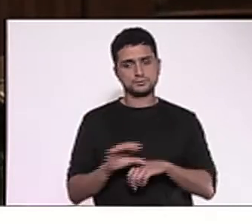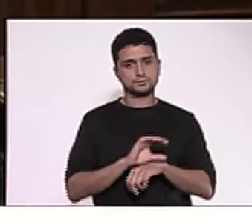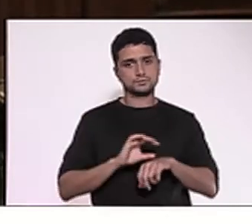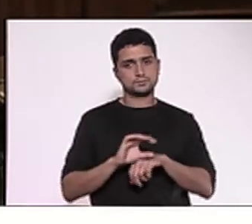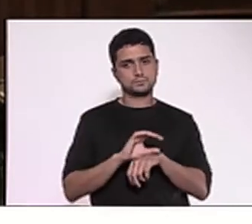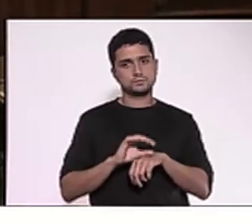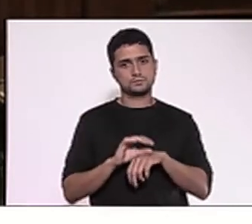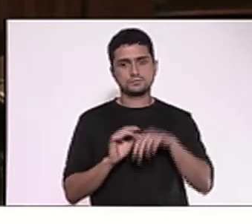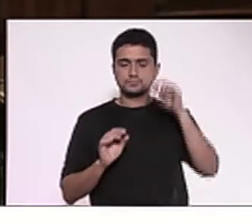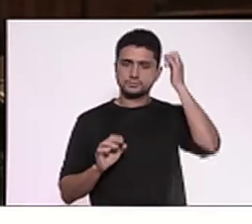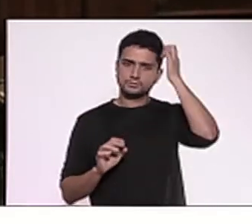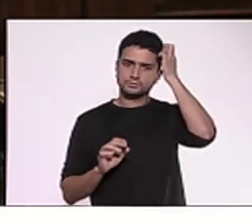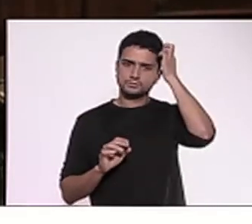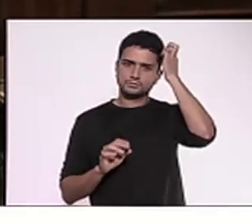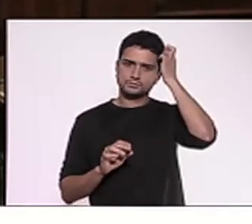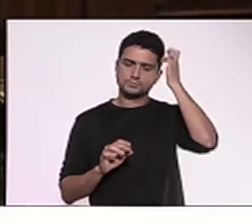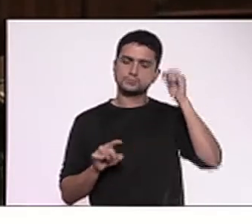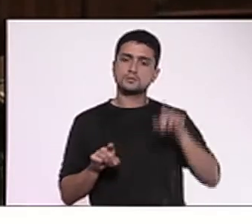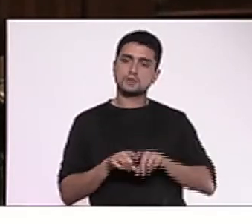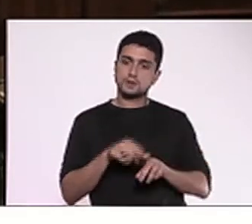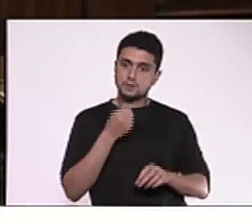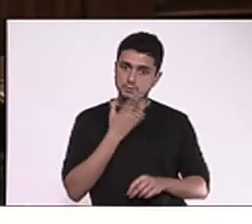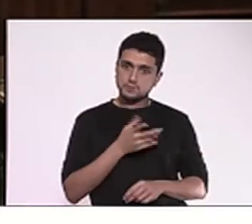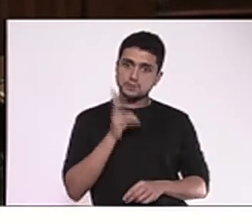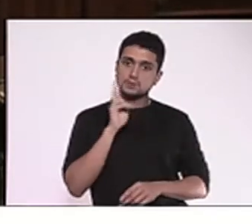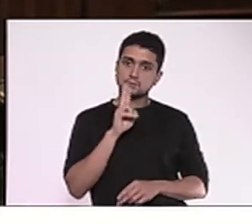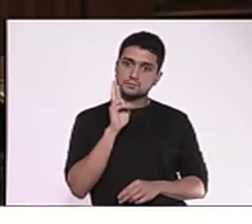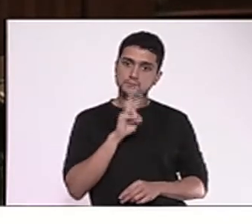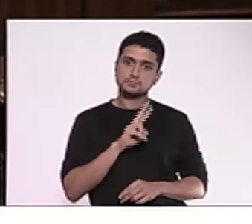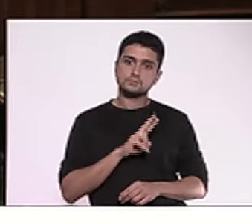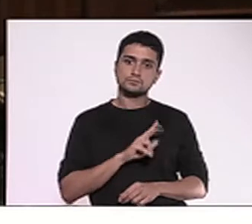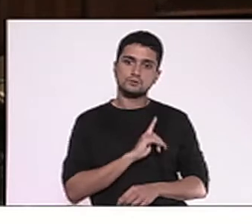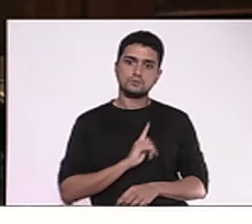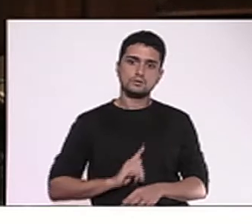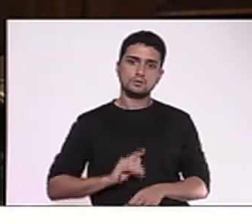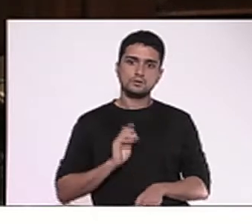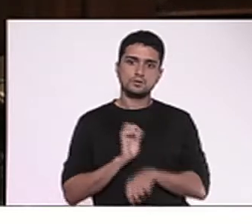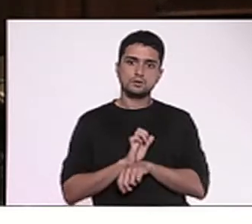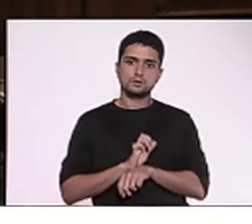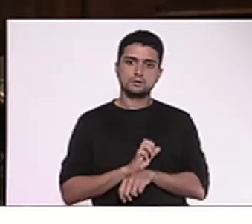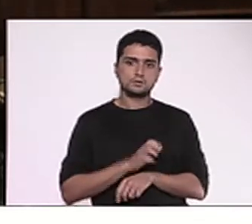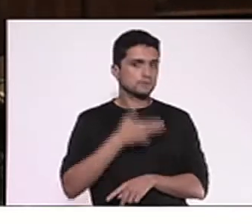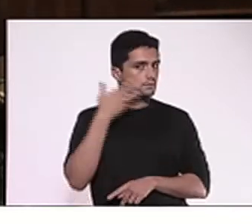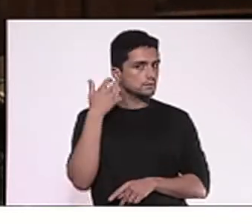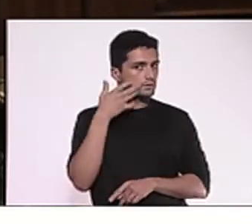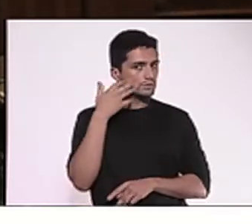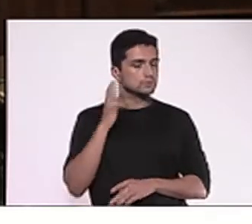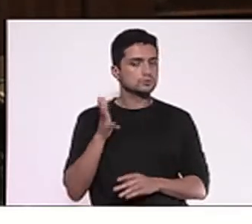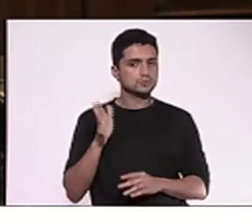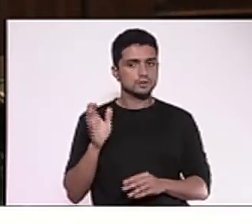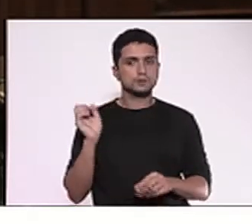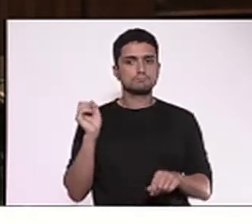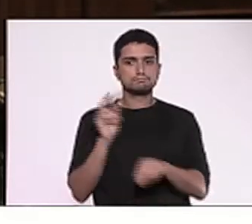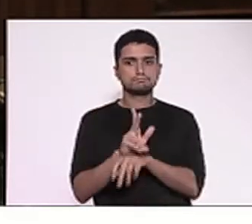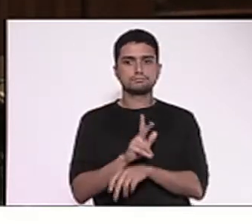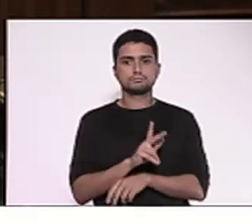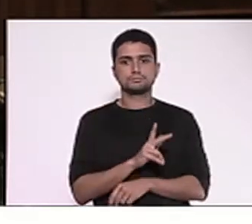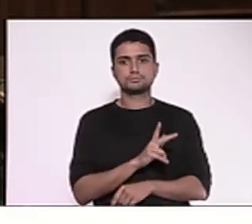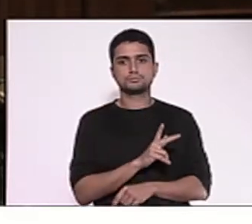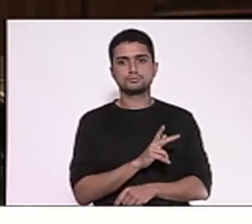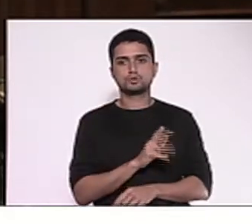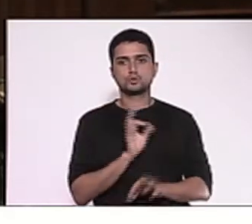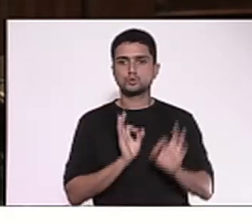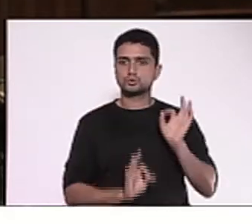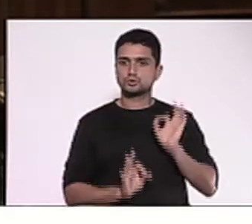constitucionais. Aliás, é bom lembrar que o governo do Estado, o governo Witzel, já entrou na Justiça, já autorizou sua